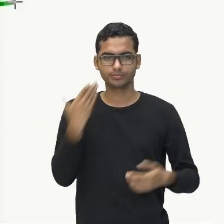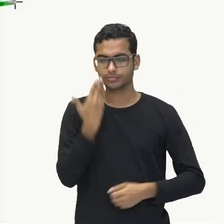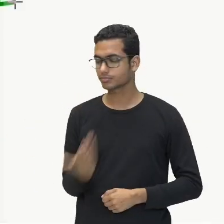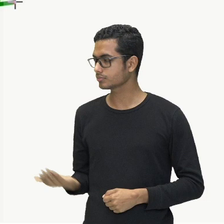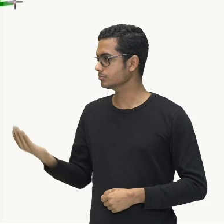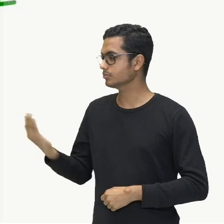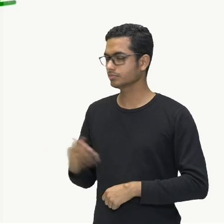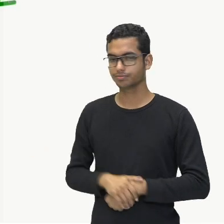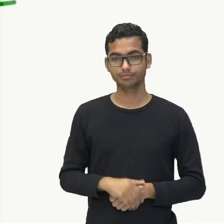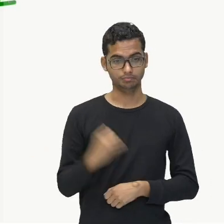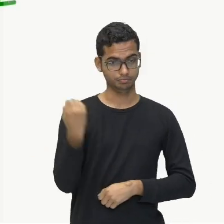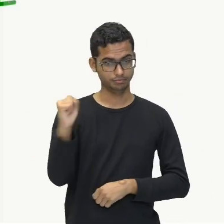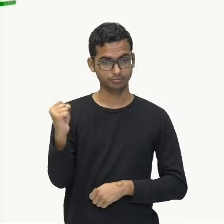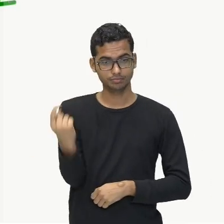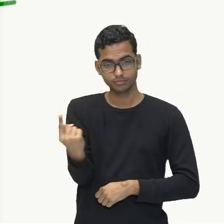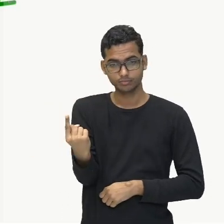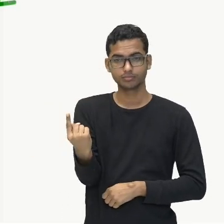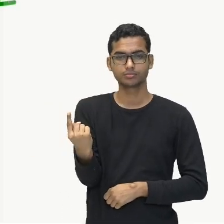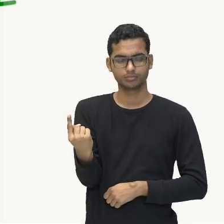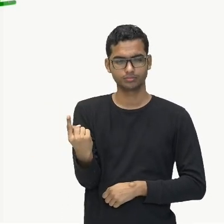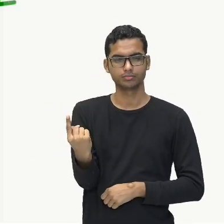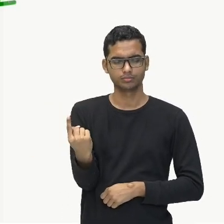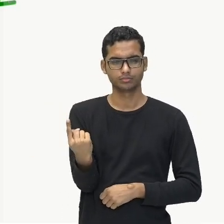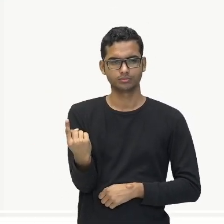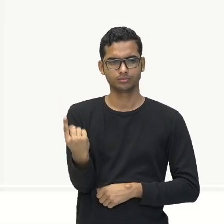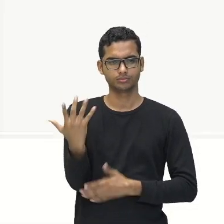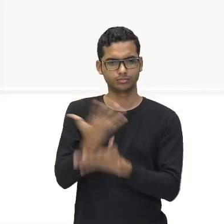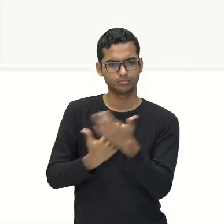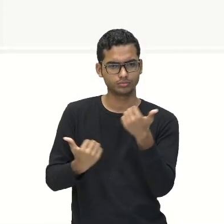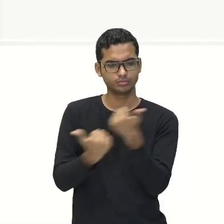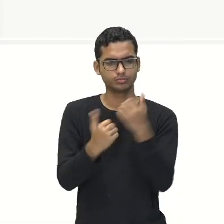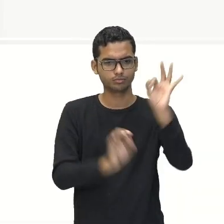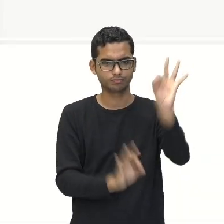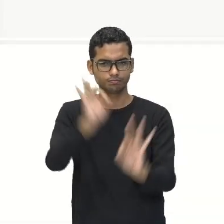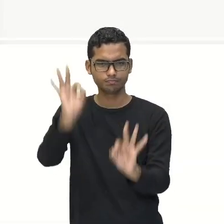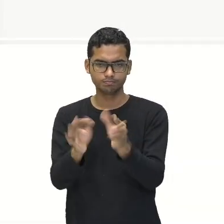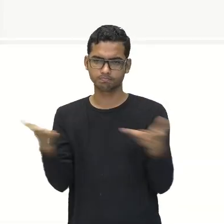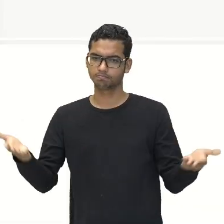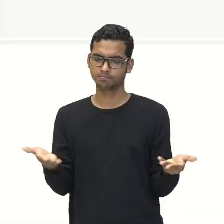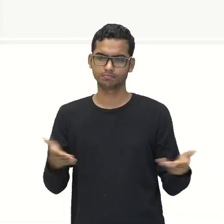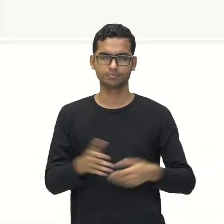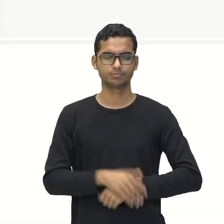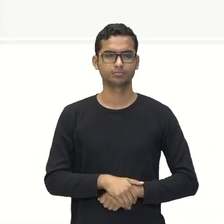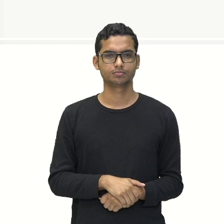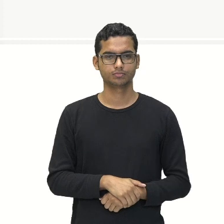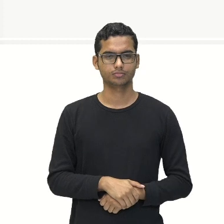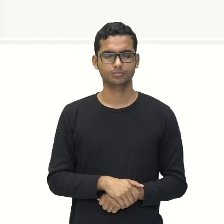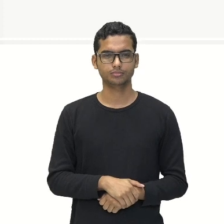no lugar de 81, ó, eu vou escrever